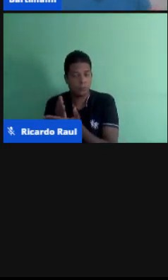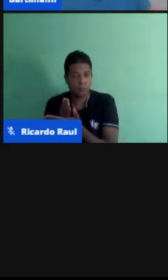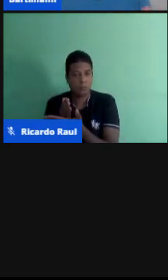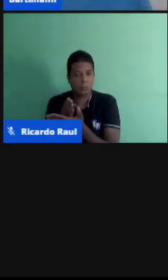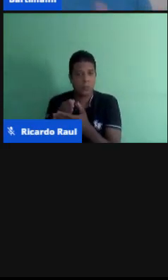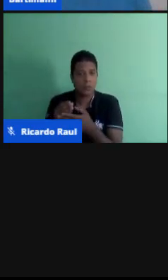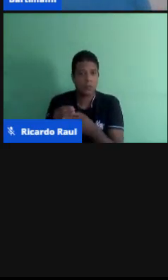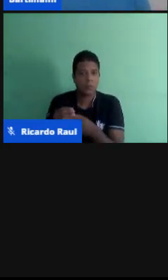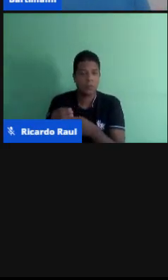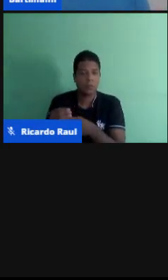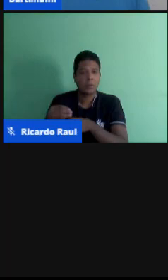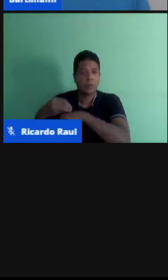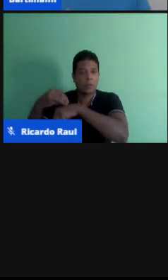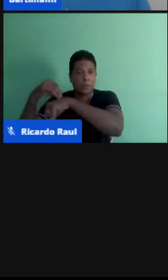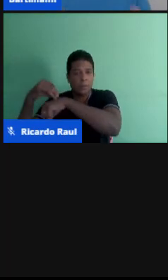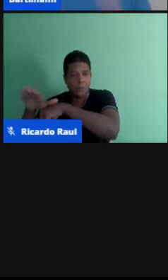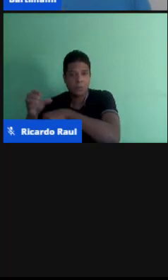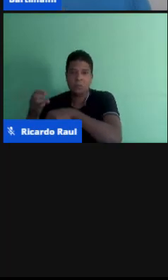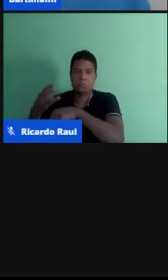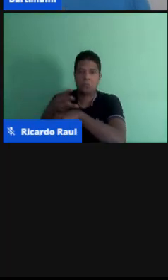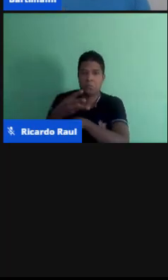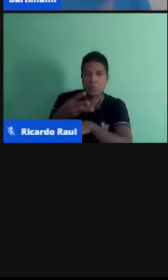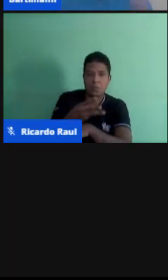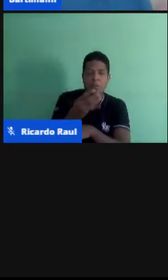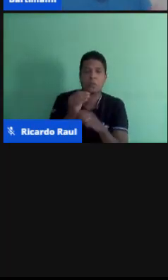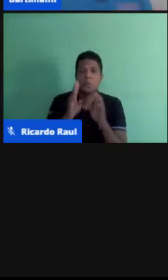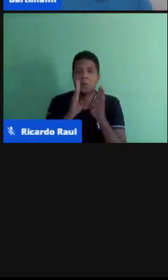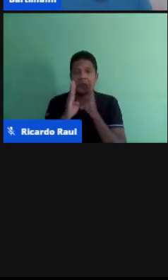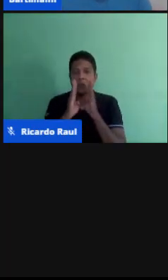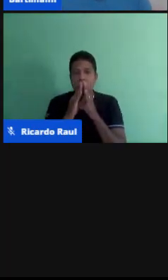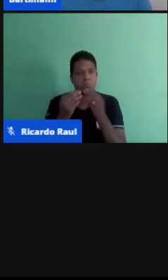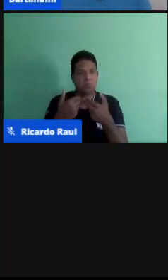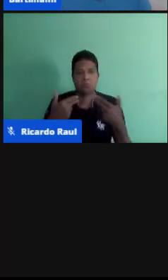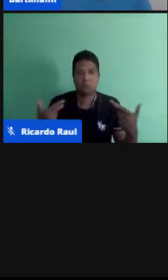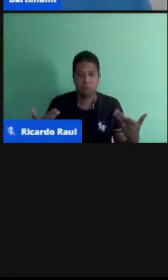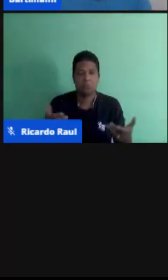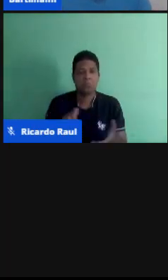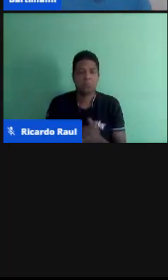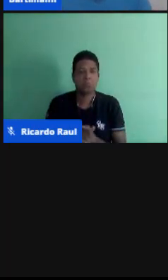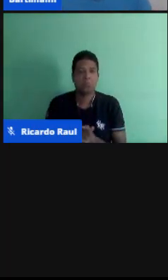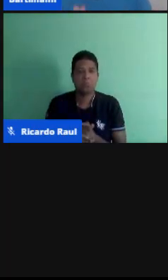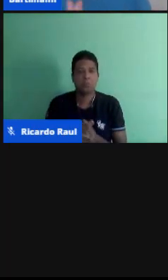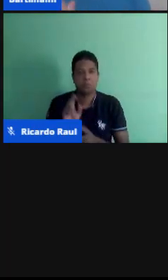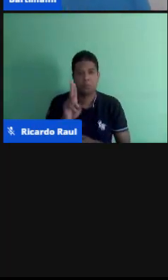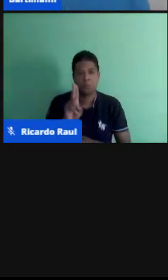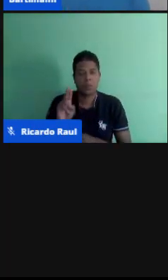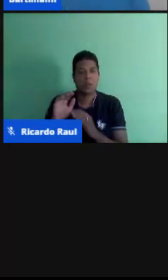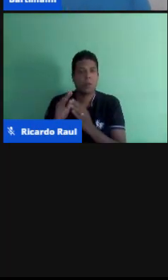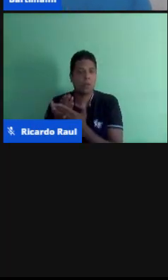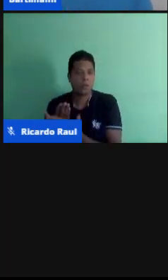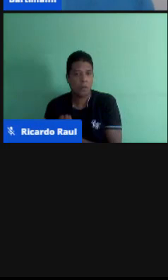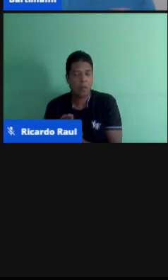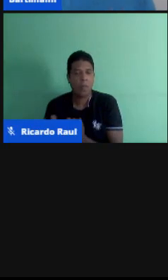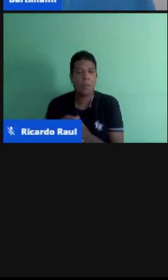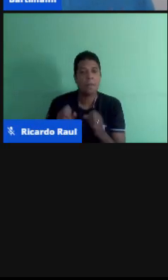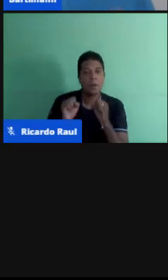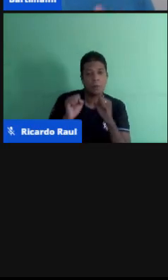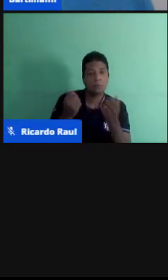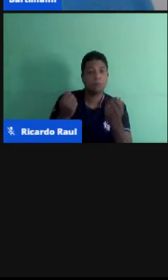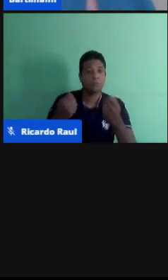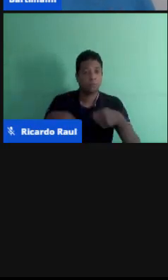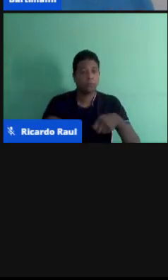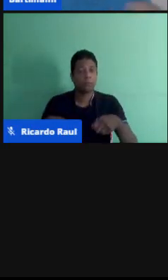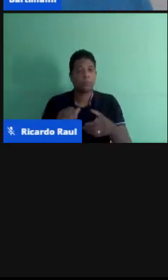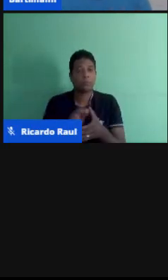e mandar para o teu aluno, ou mandar via WhatsApp, mandar Facebook, não sei qual ferramenta você está adotando na escola, mas você tem a possibilidade